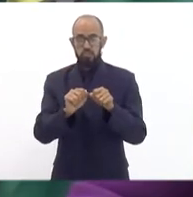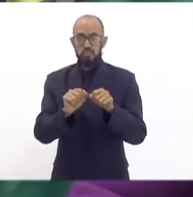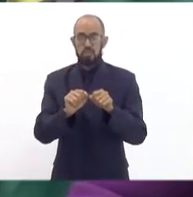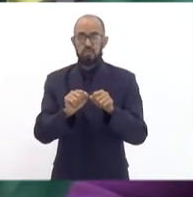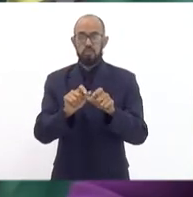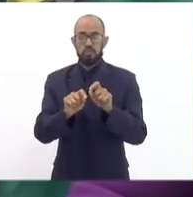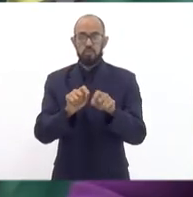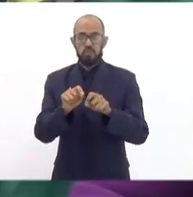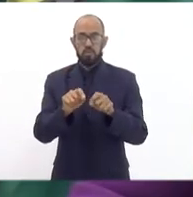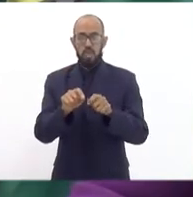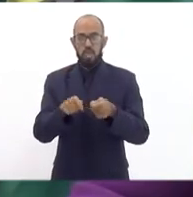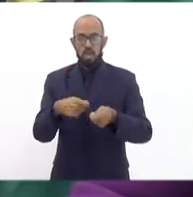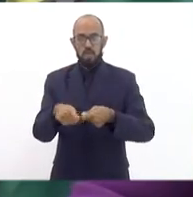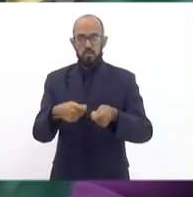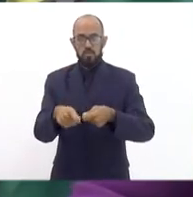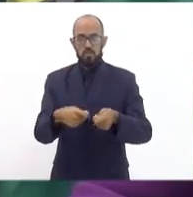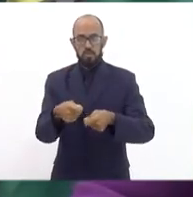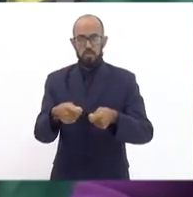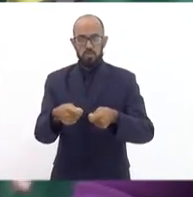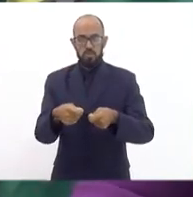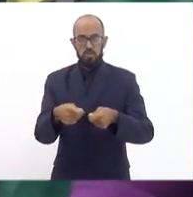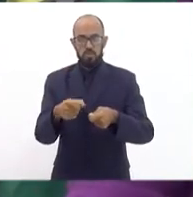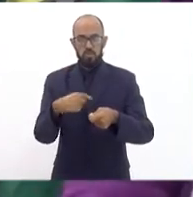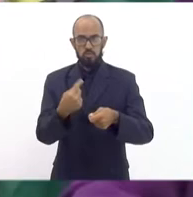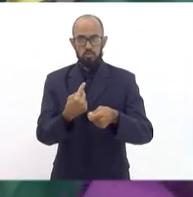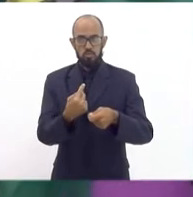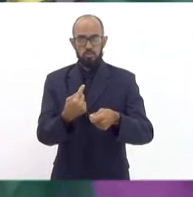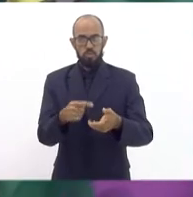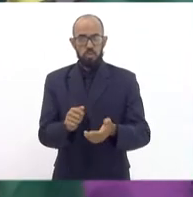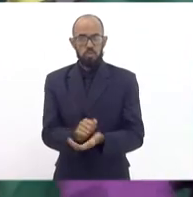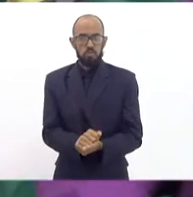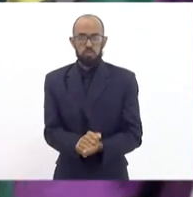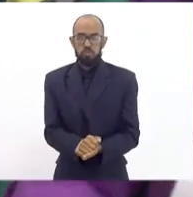inclusive, na administração dos nossos